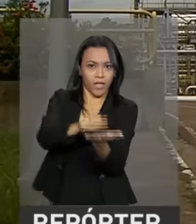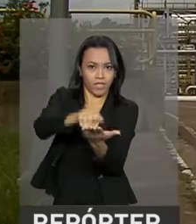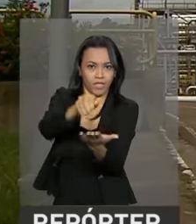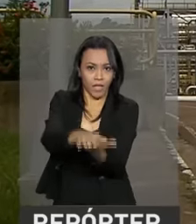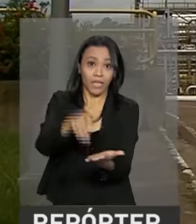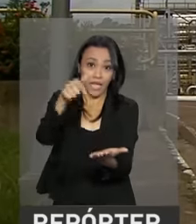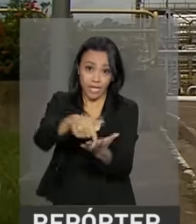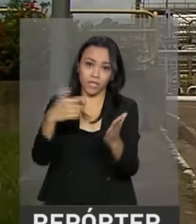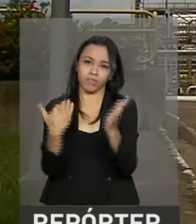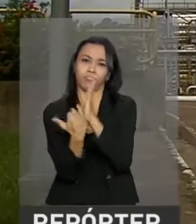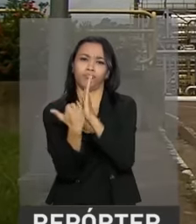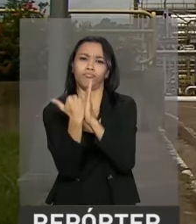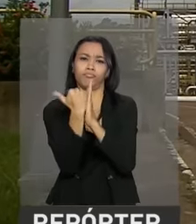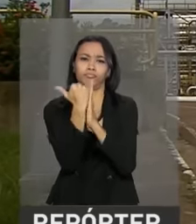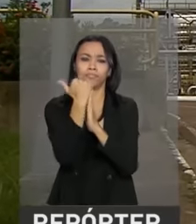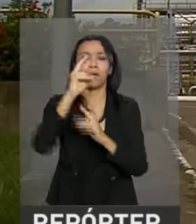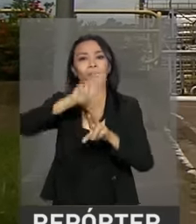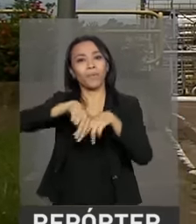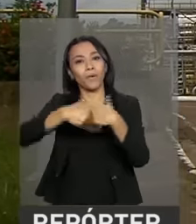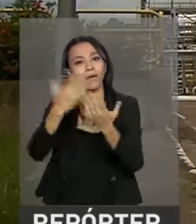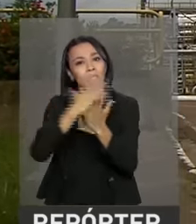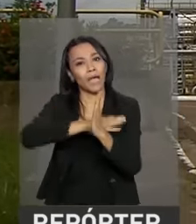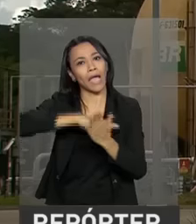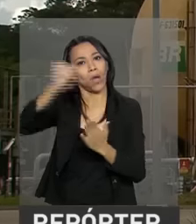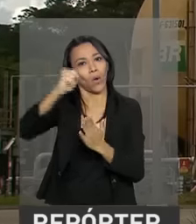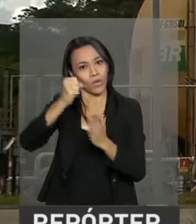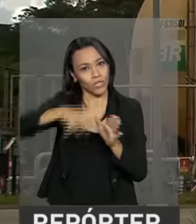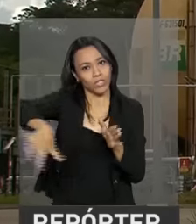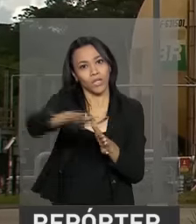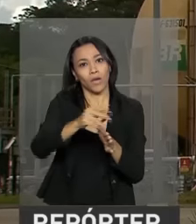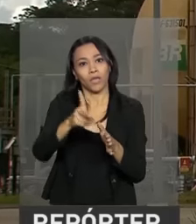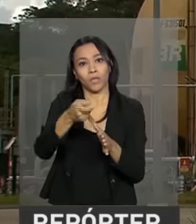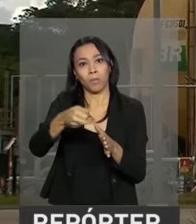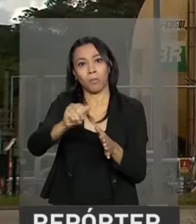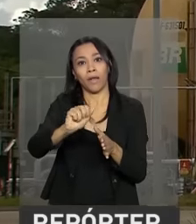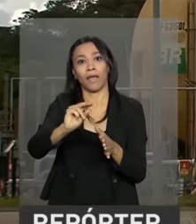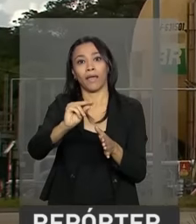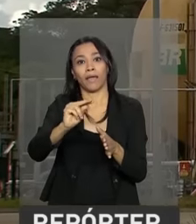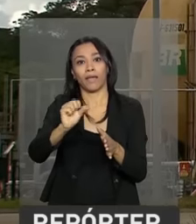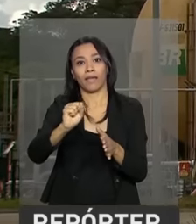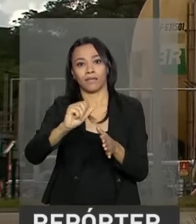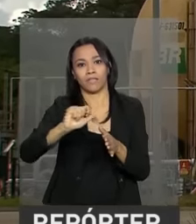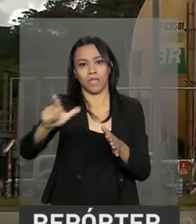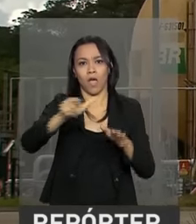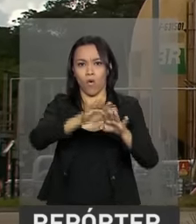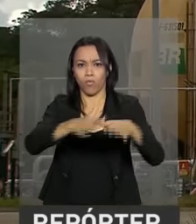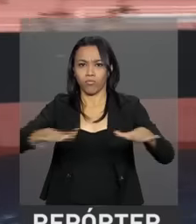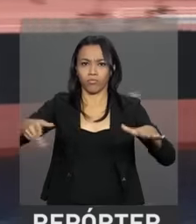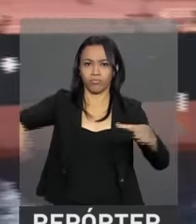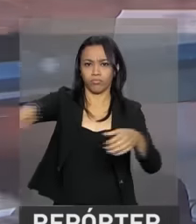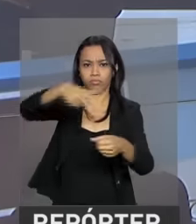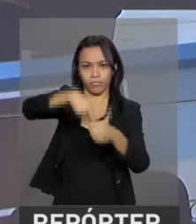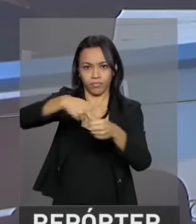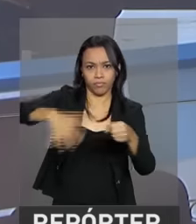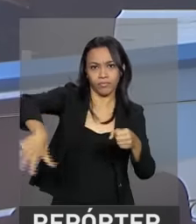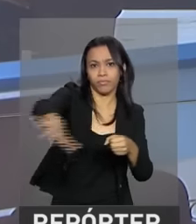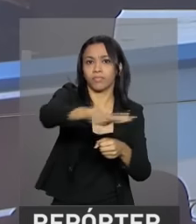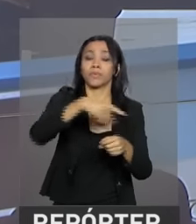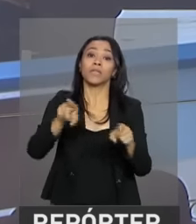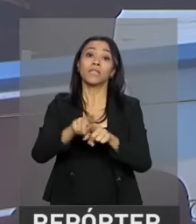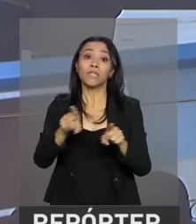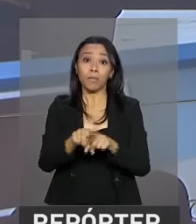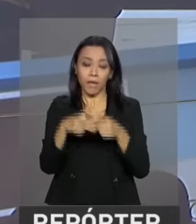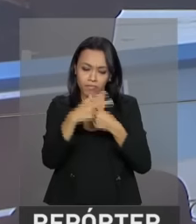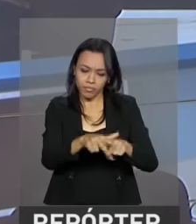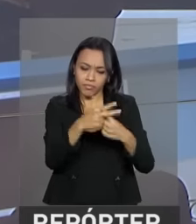crescimento deve-se principalmente ao recorde na produção do pré-sal, com a entrada de novos poços e ao retorno à